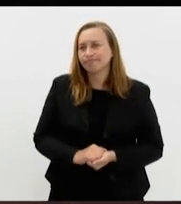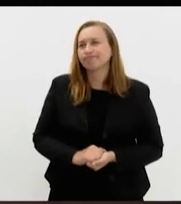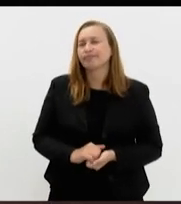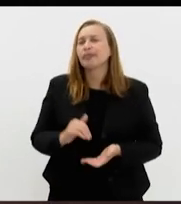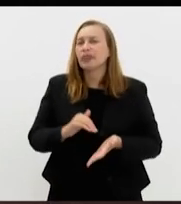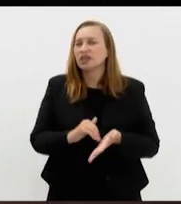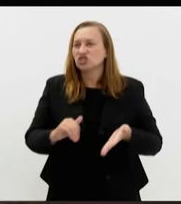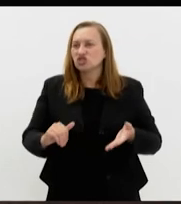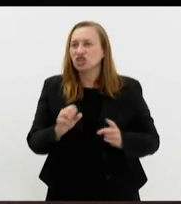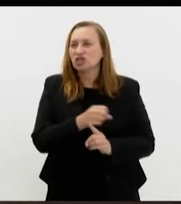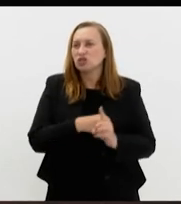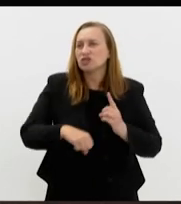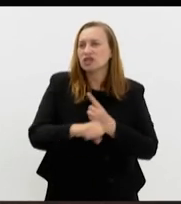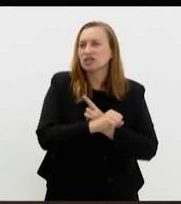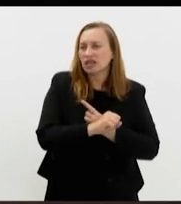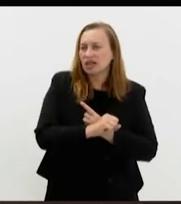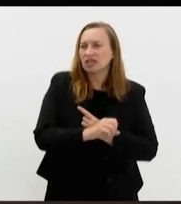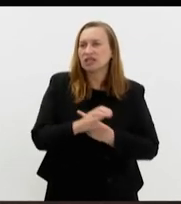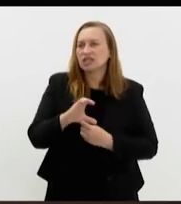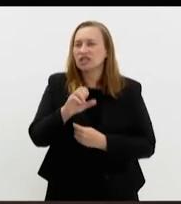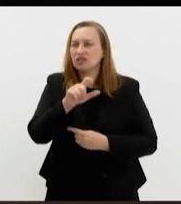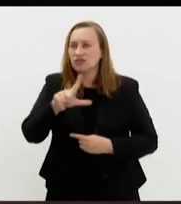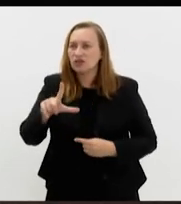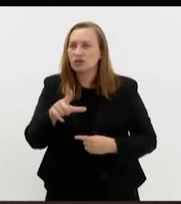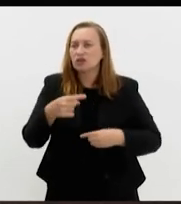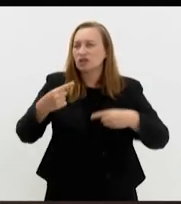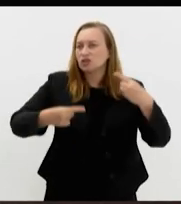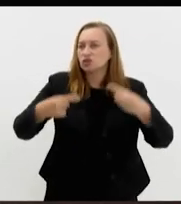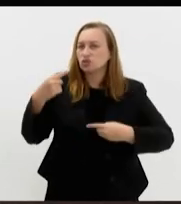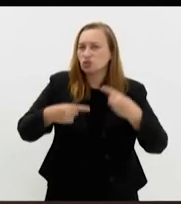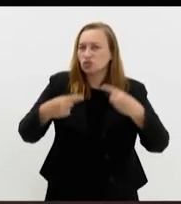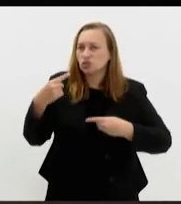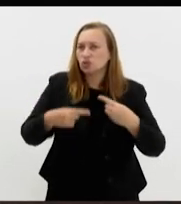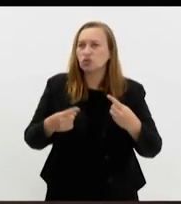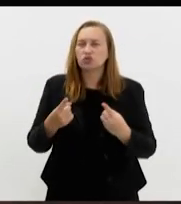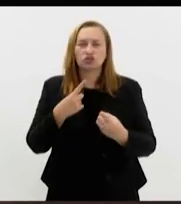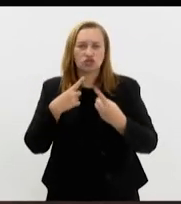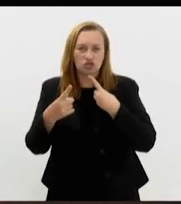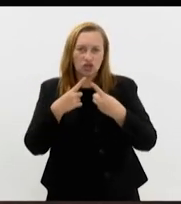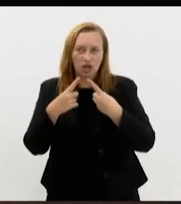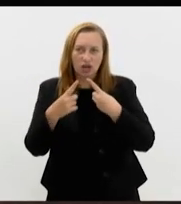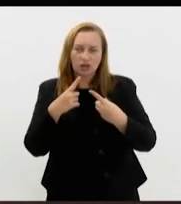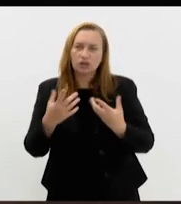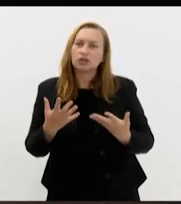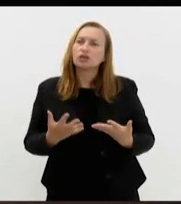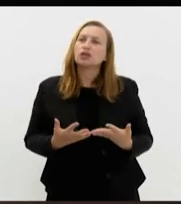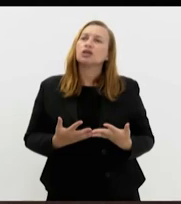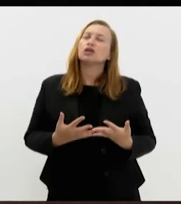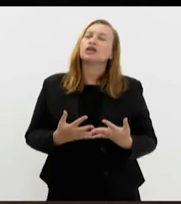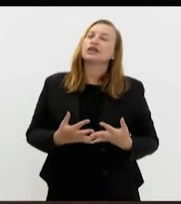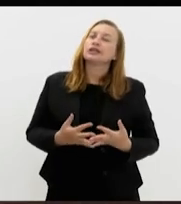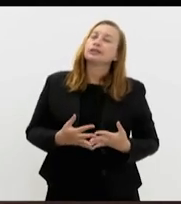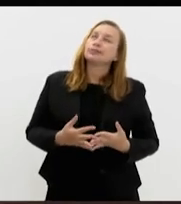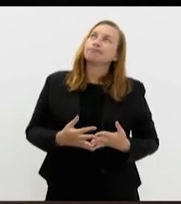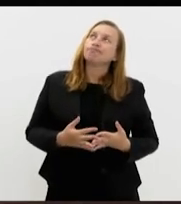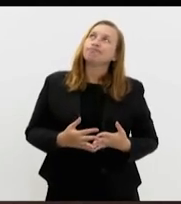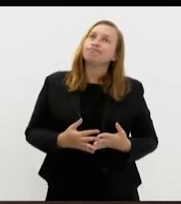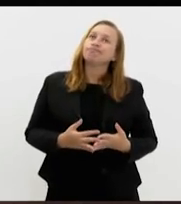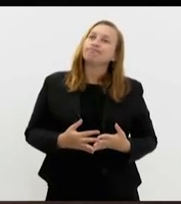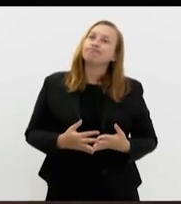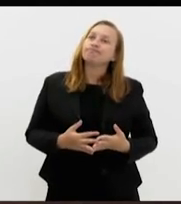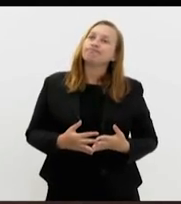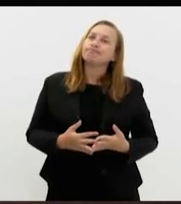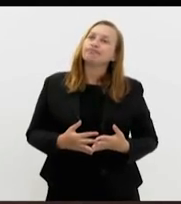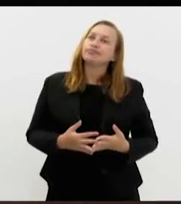Tirar a sociedade civil desse debate, desse diálogo e desse questionamento